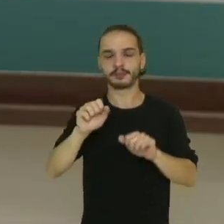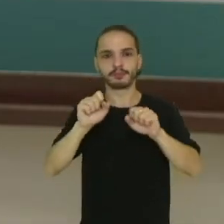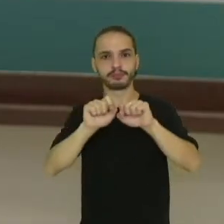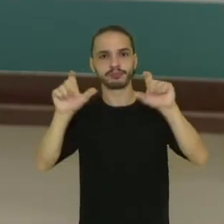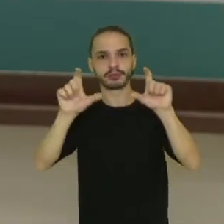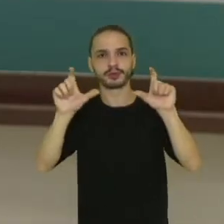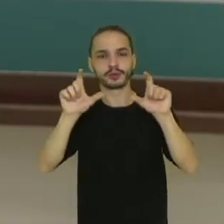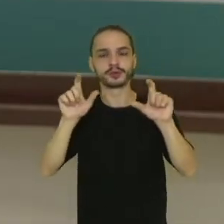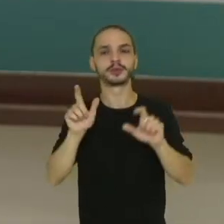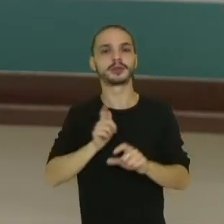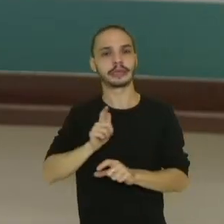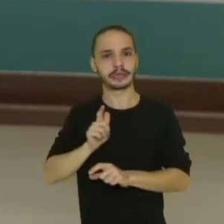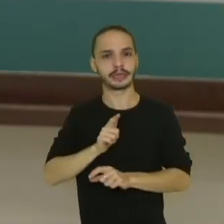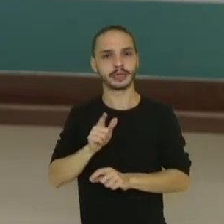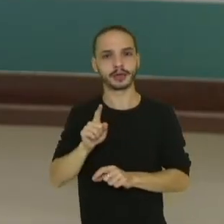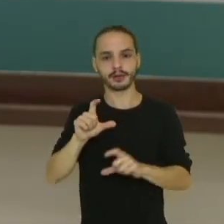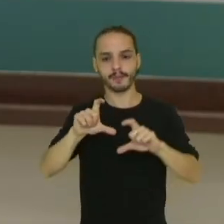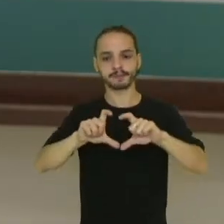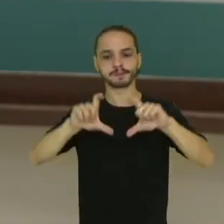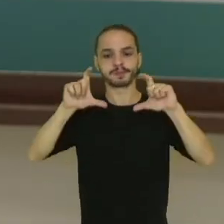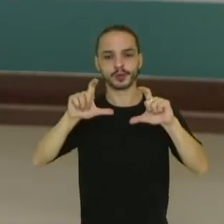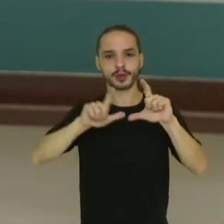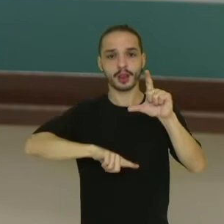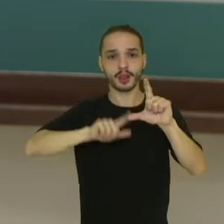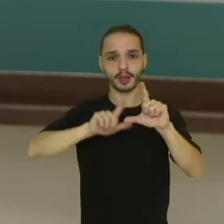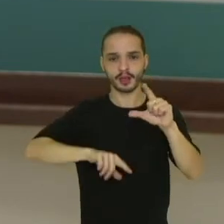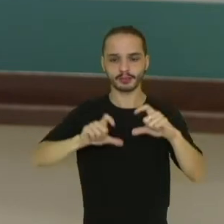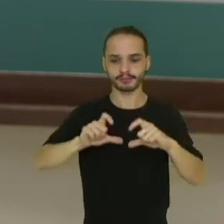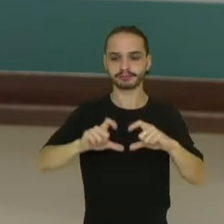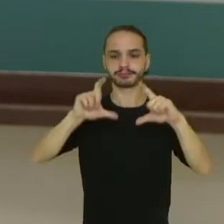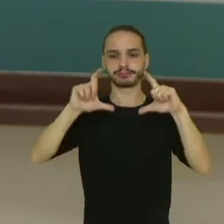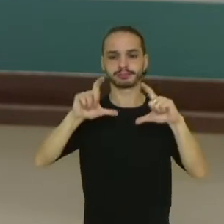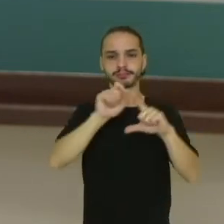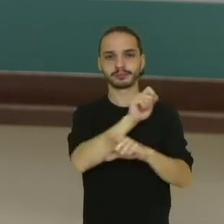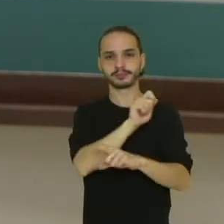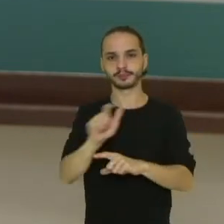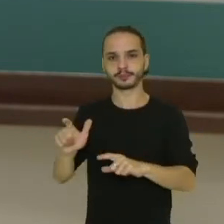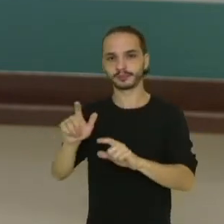ela traz um tamanho de fonte maior que o